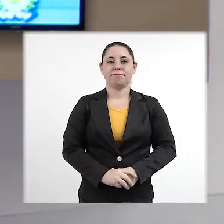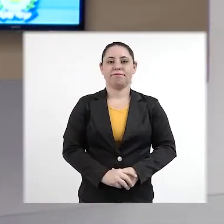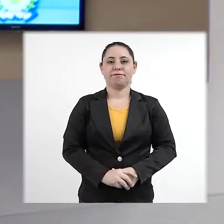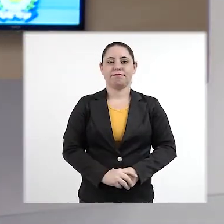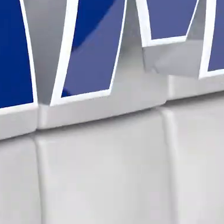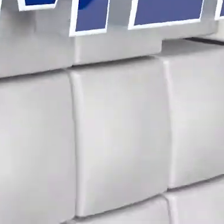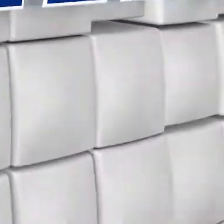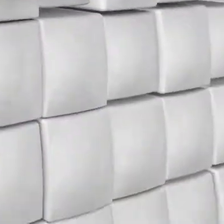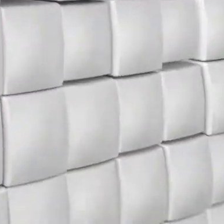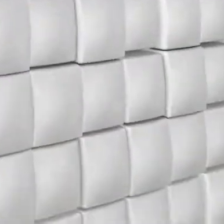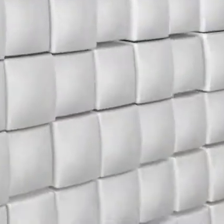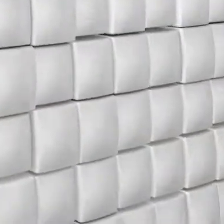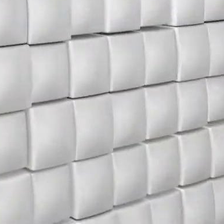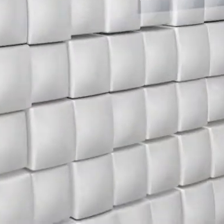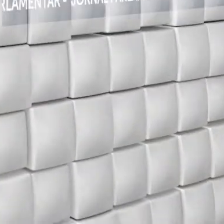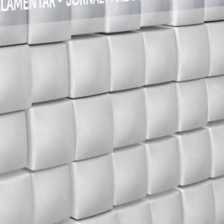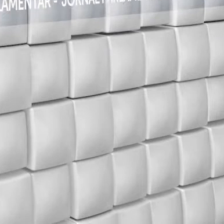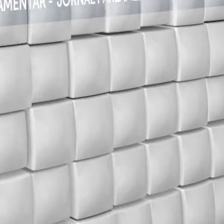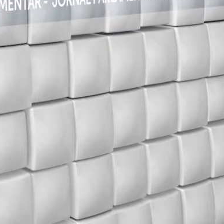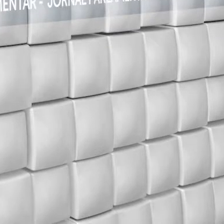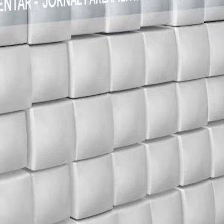já.